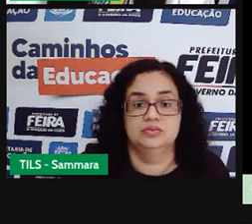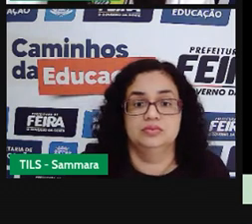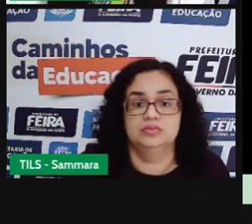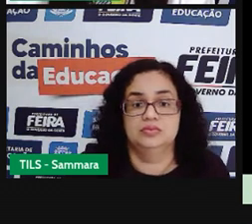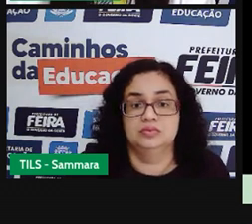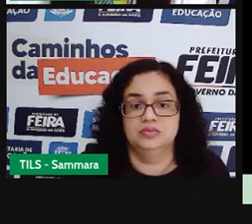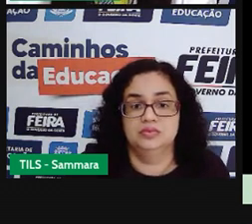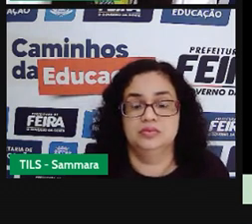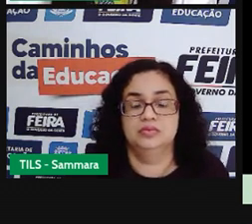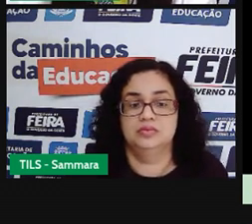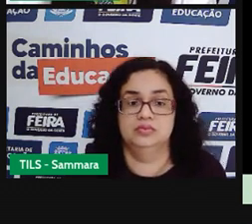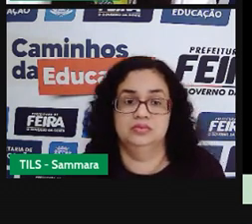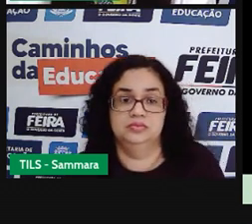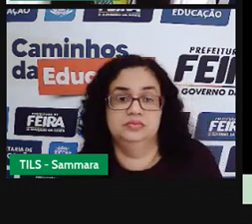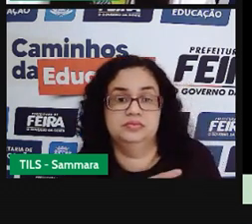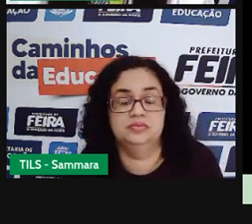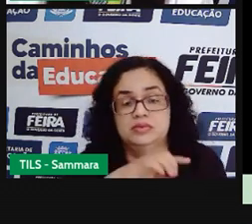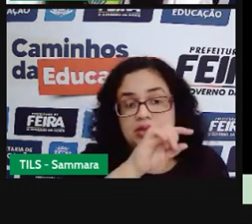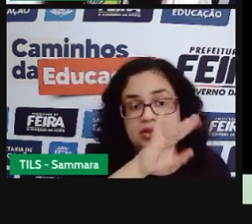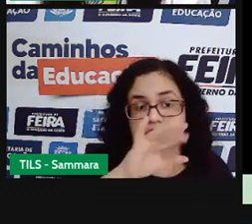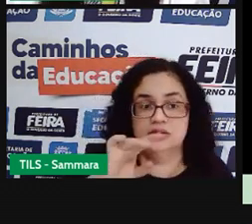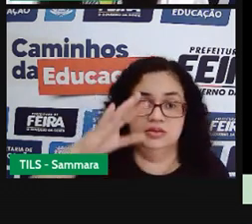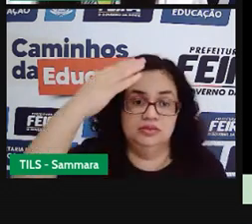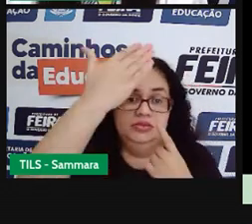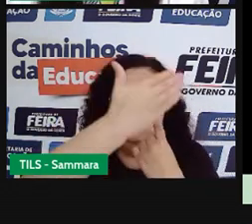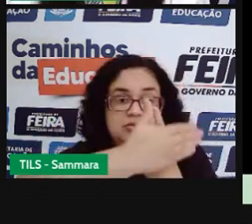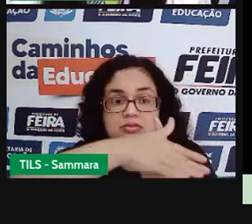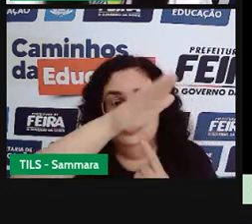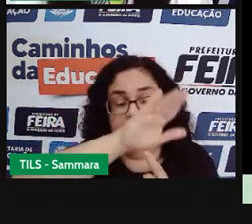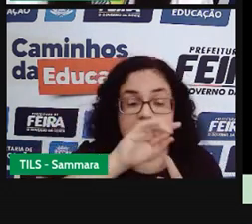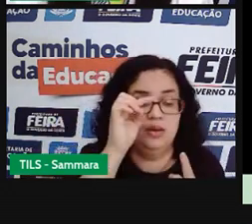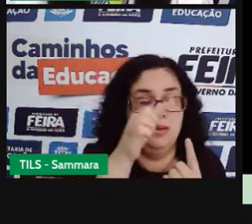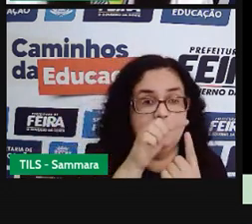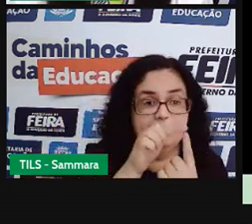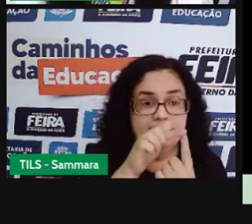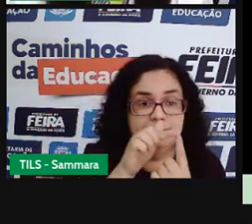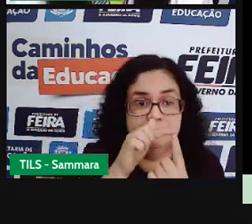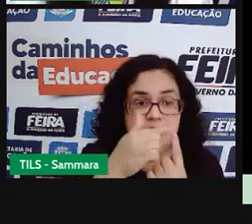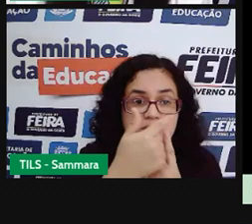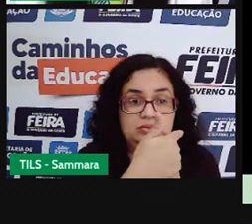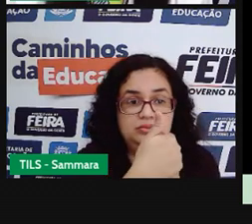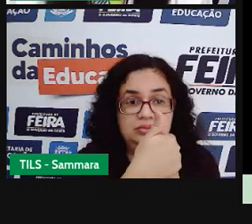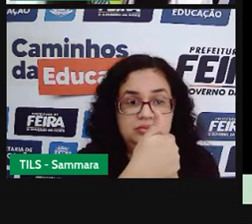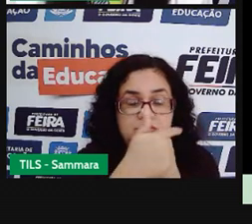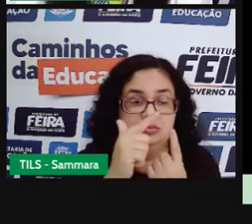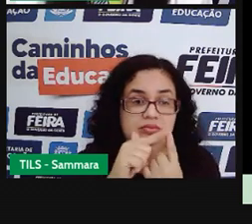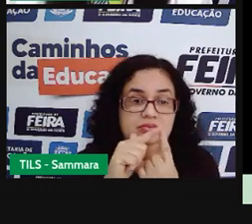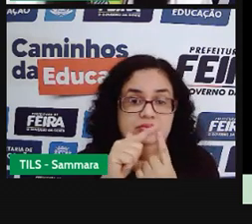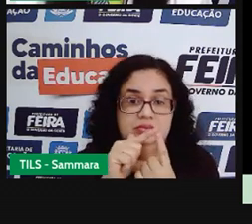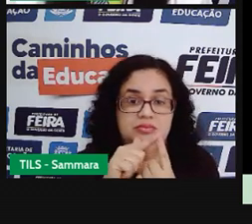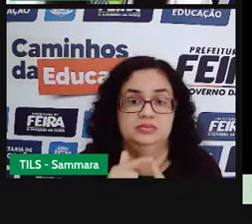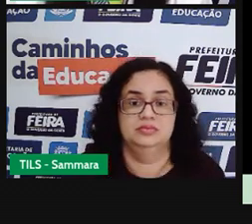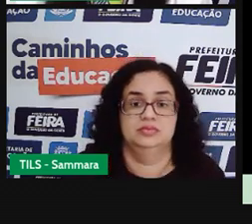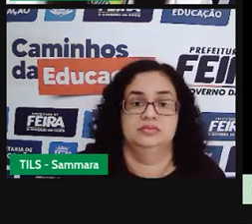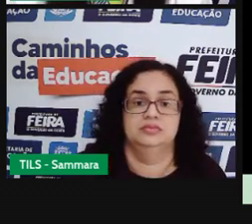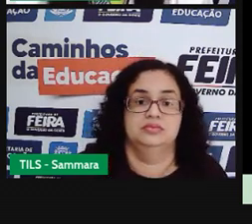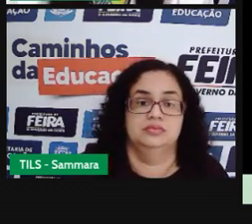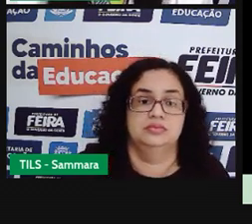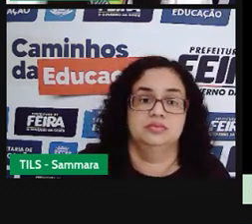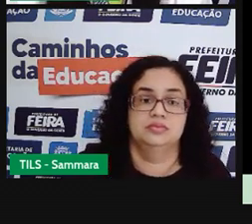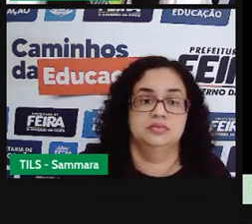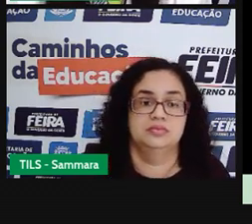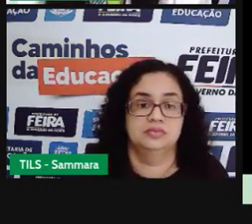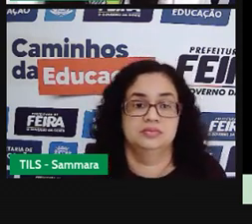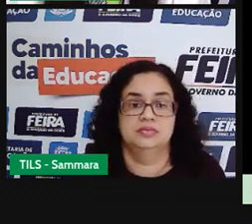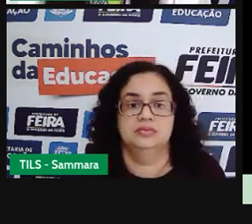cada fácil são as pontinhas os cantinhos né da figura que a gente vai ver aqui agora como é que a face